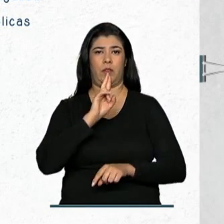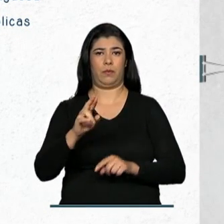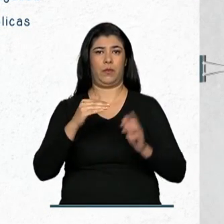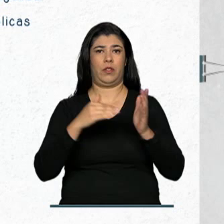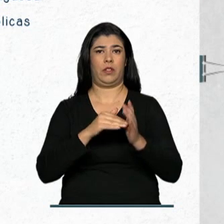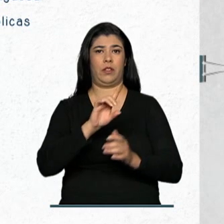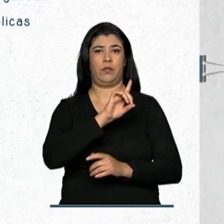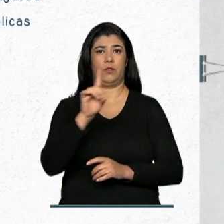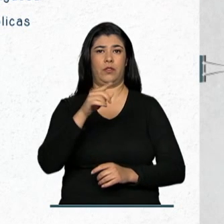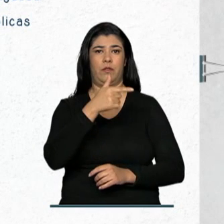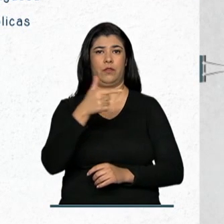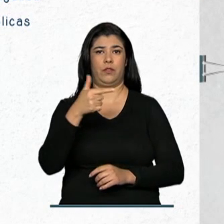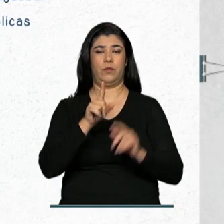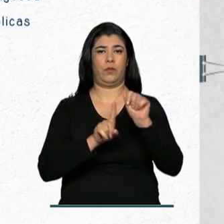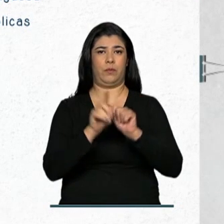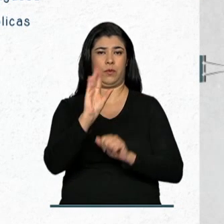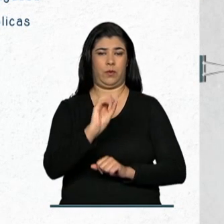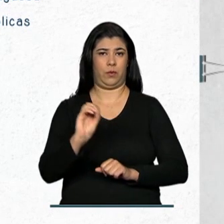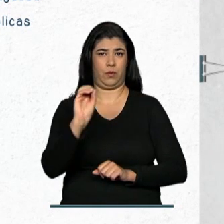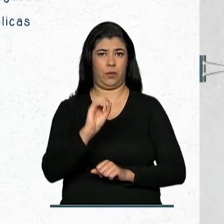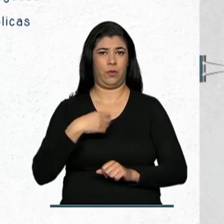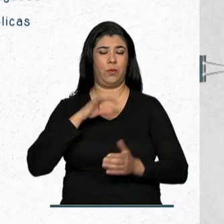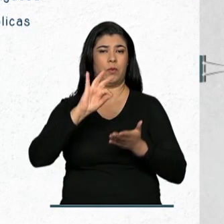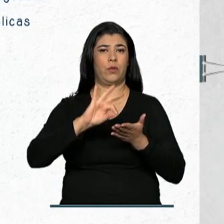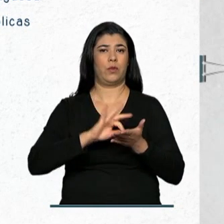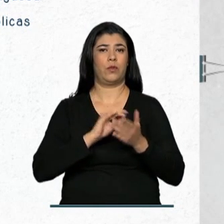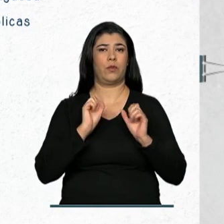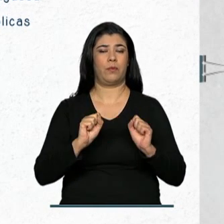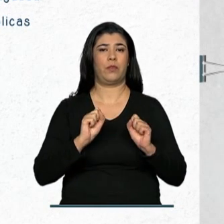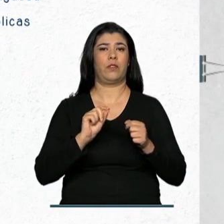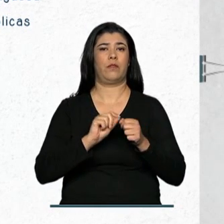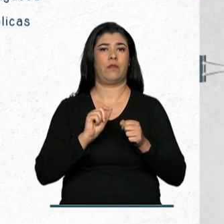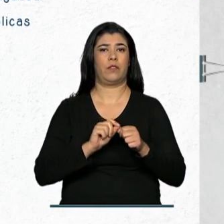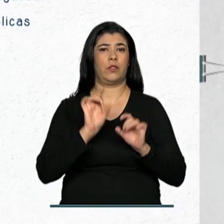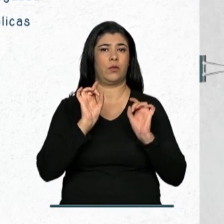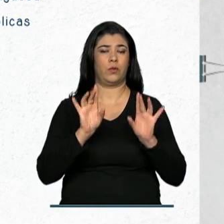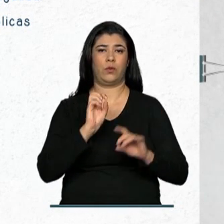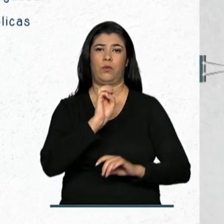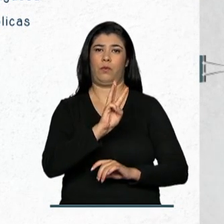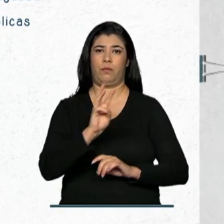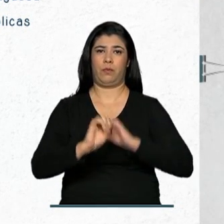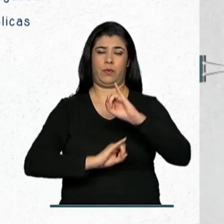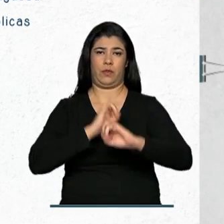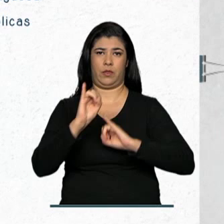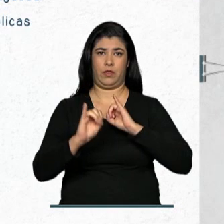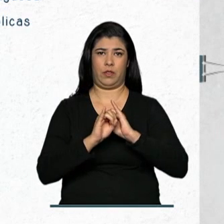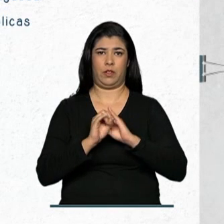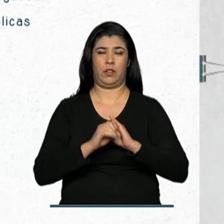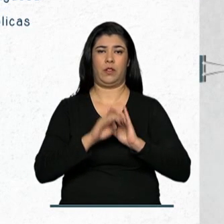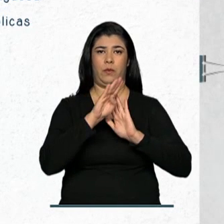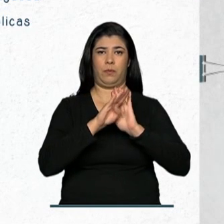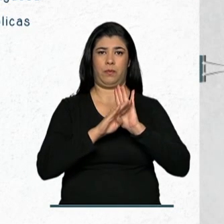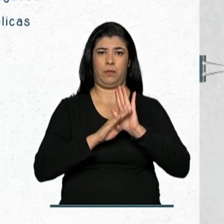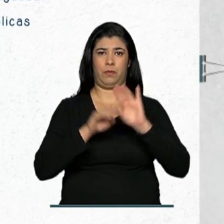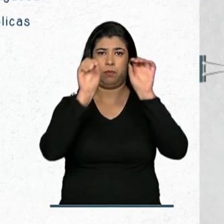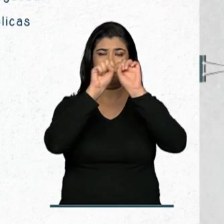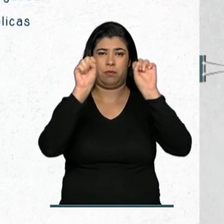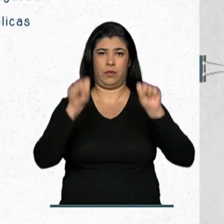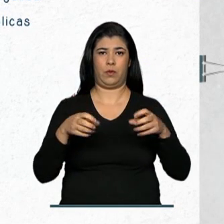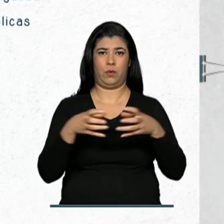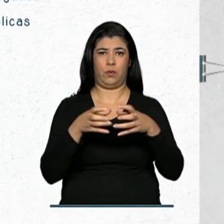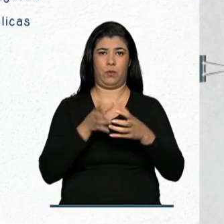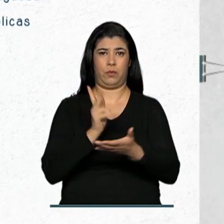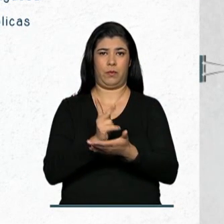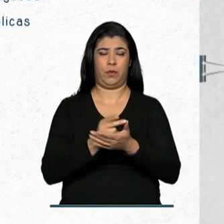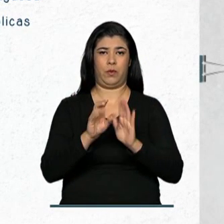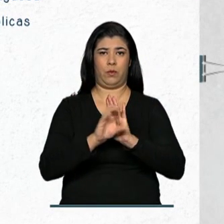resultado divulgado a partir de 22 de outubro. As inscrições devem ser feitas somente pela internet, na página do Núcleo Permanente